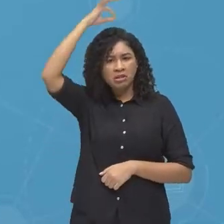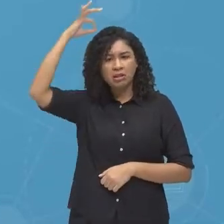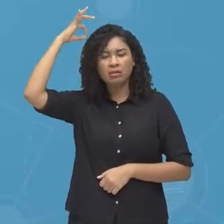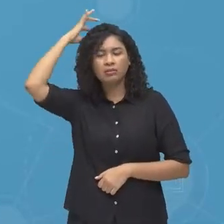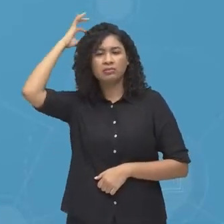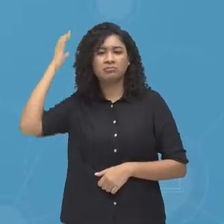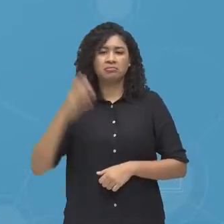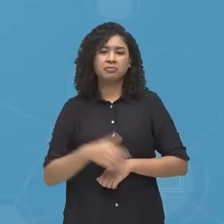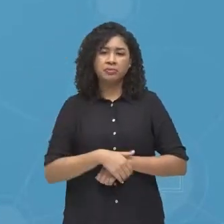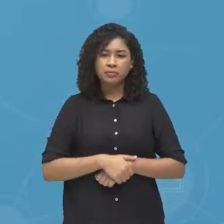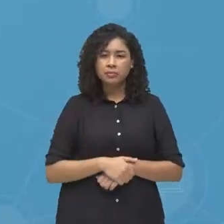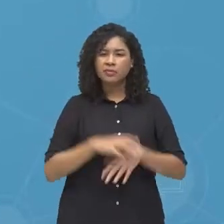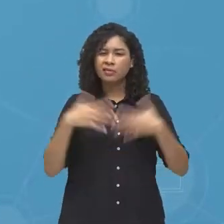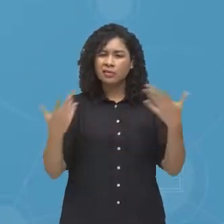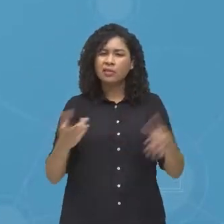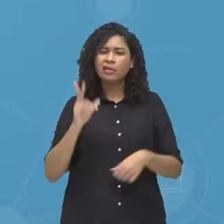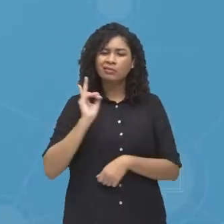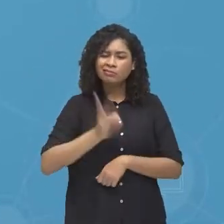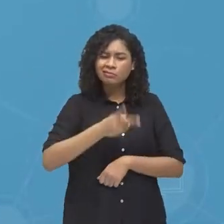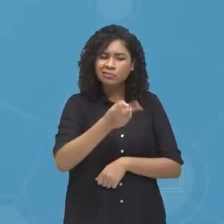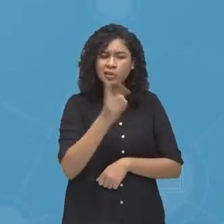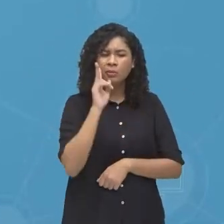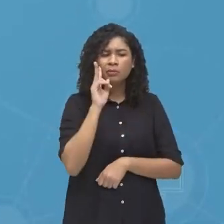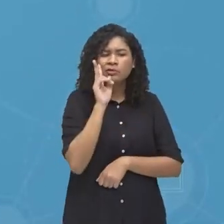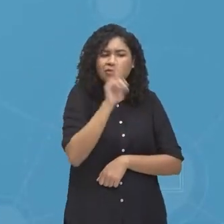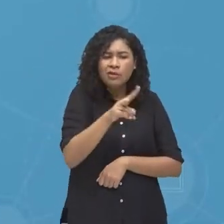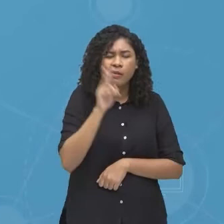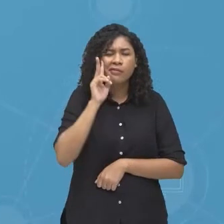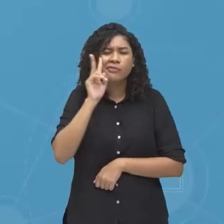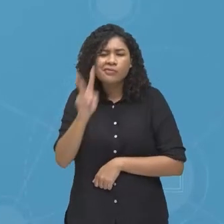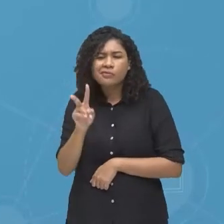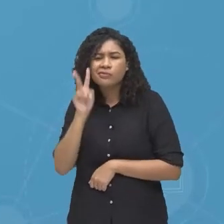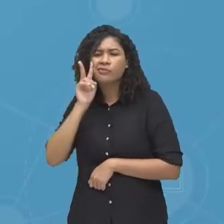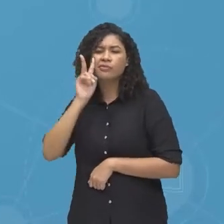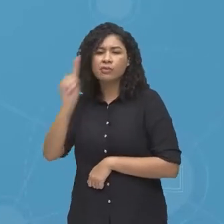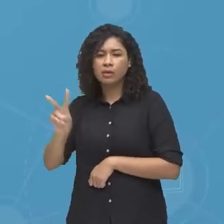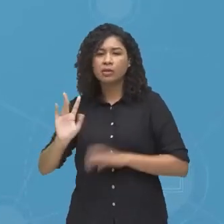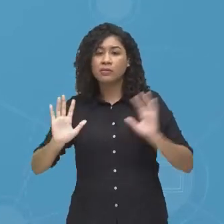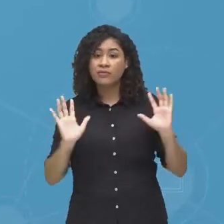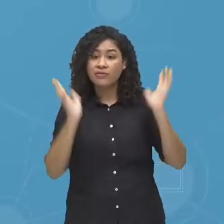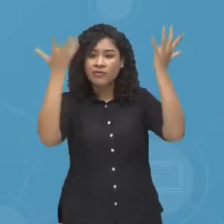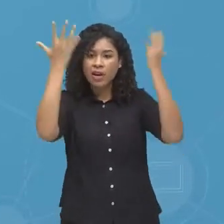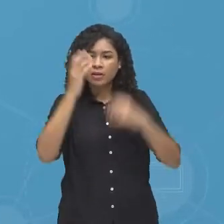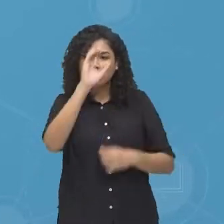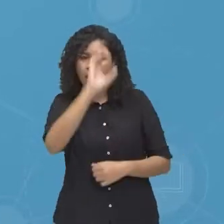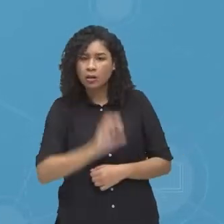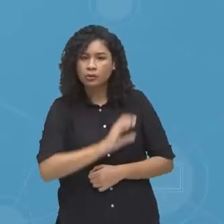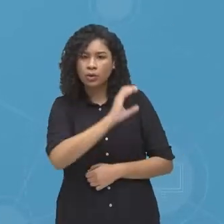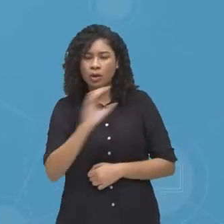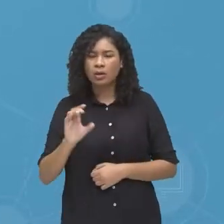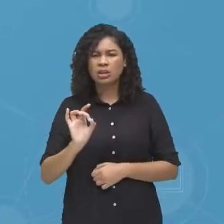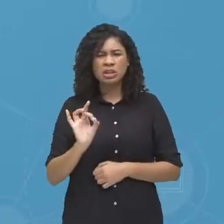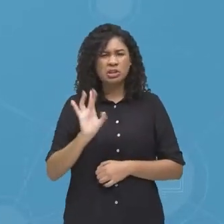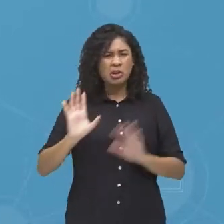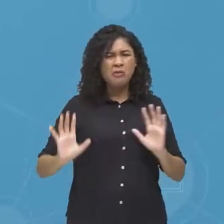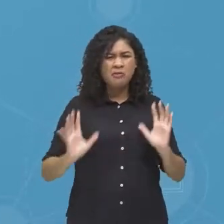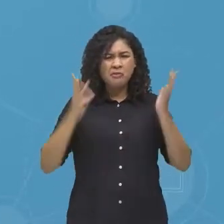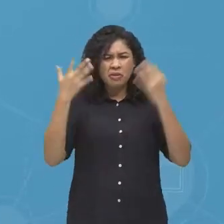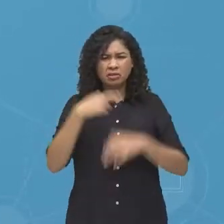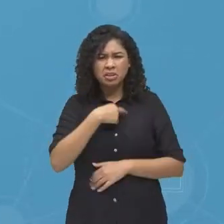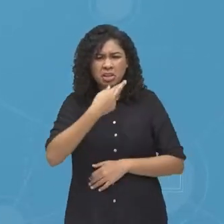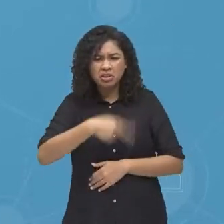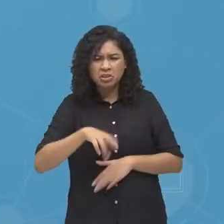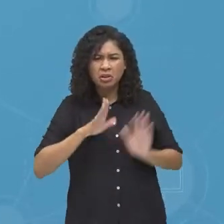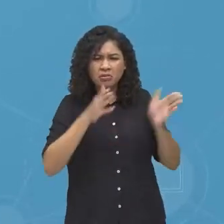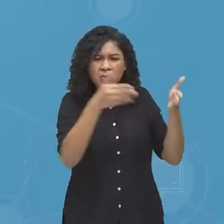você percebe que essa festa ela não é simplesmente uma celebração religiosa, mas é uma celebração